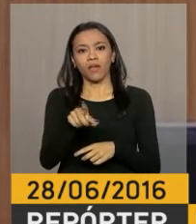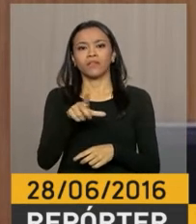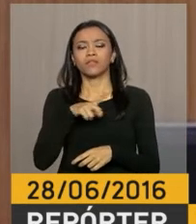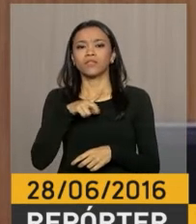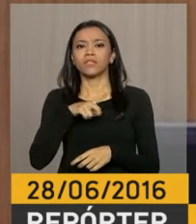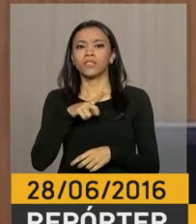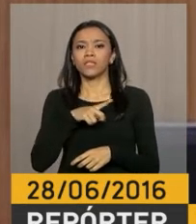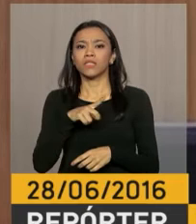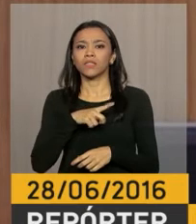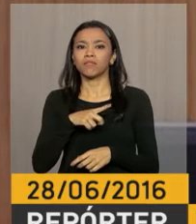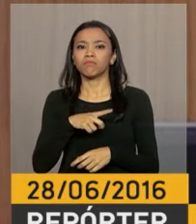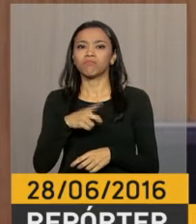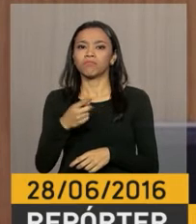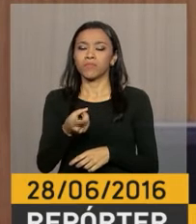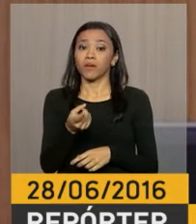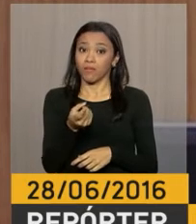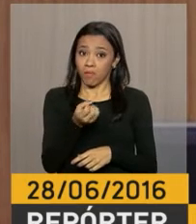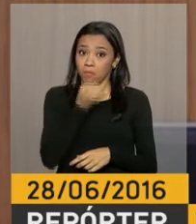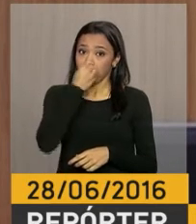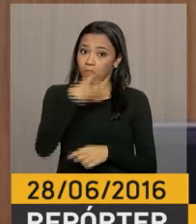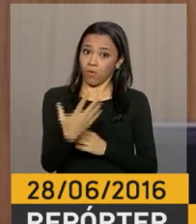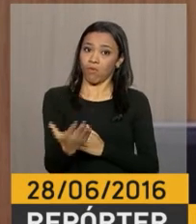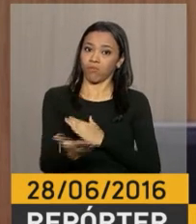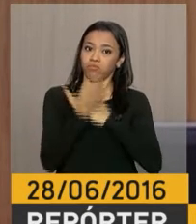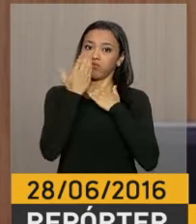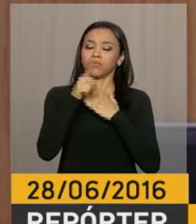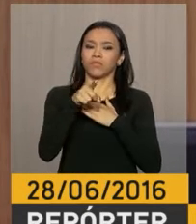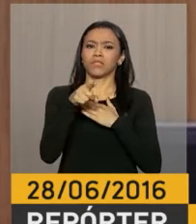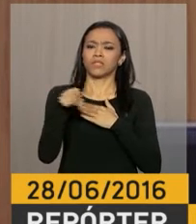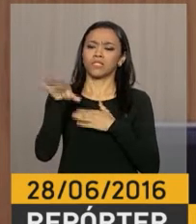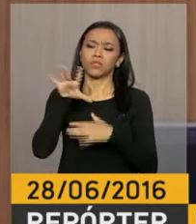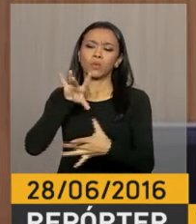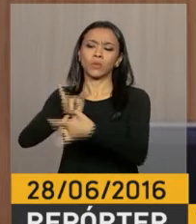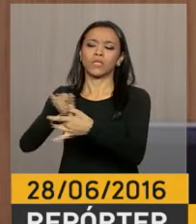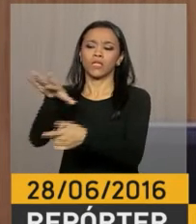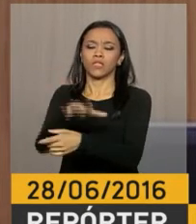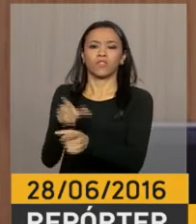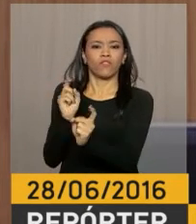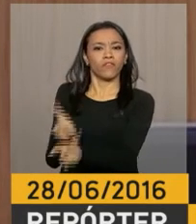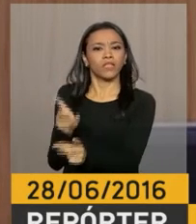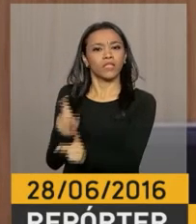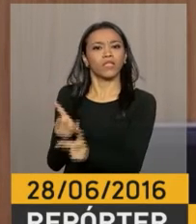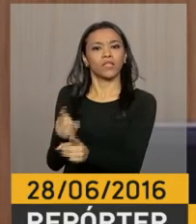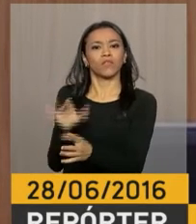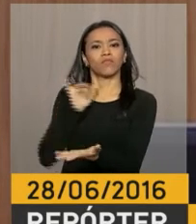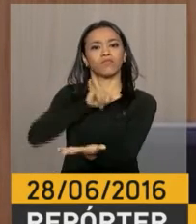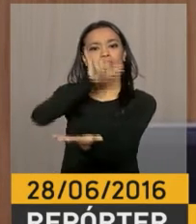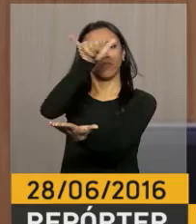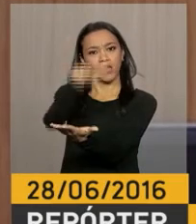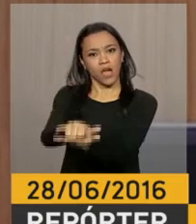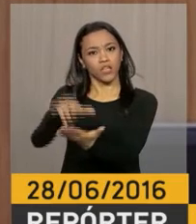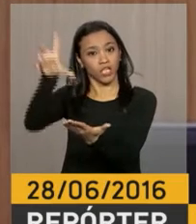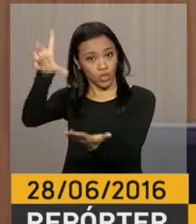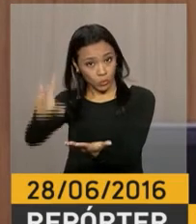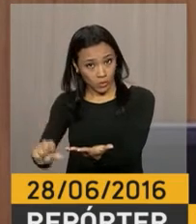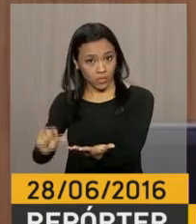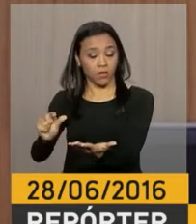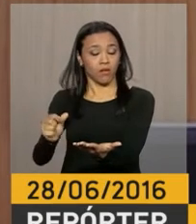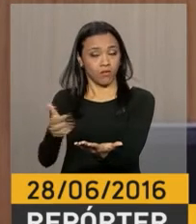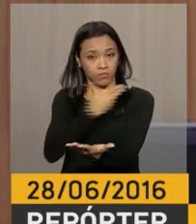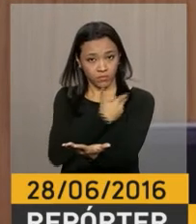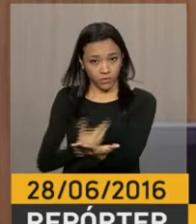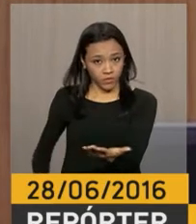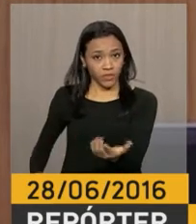também melhor, seja do ponto de vista de redução dos gastos com viagens internacionais, seja do ponto de vista de redução das remessas de